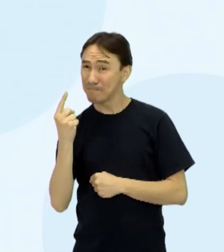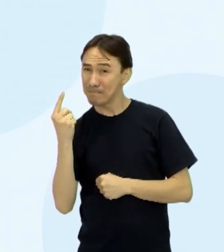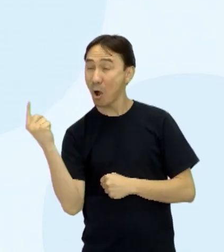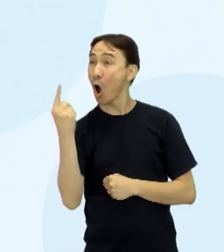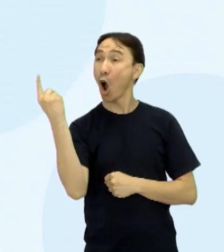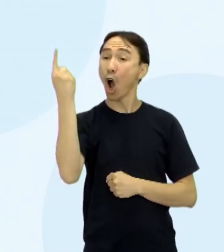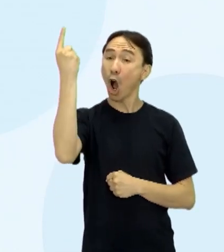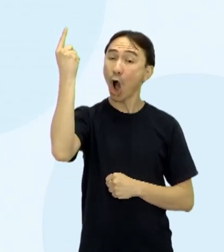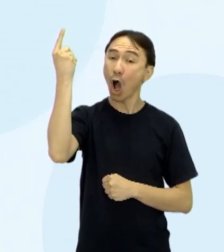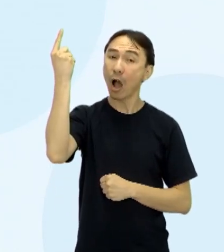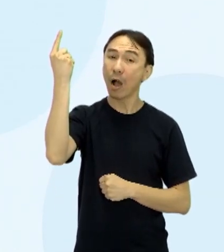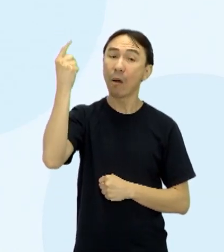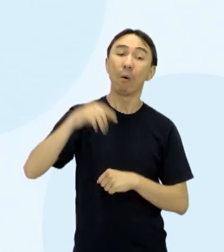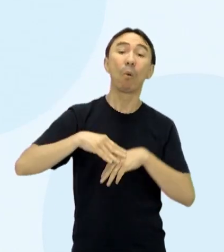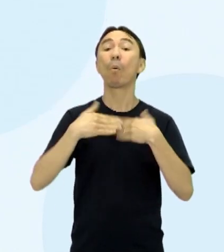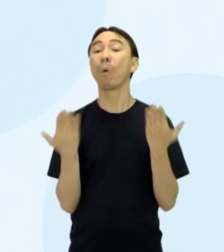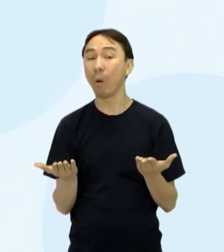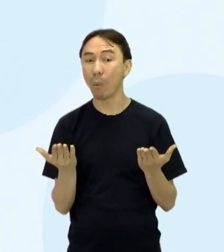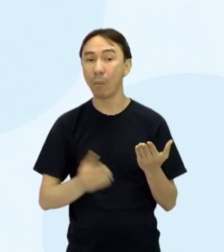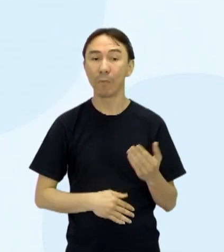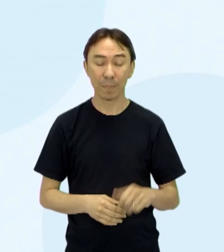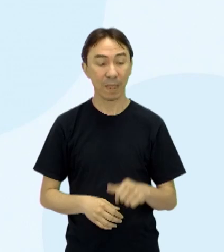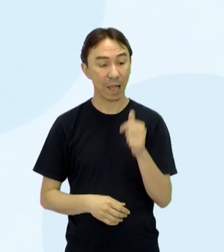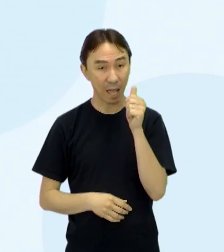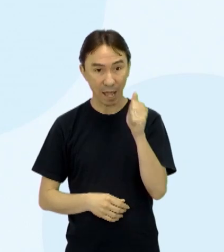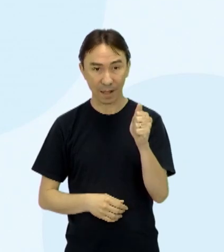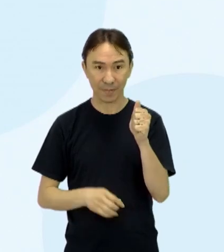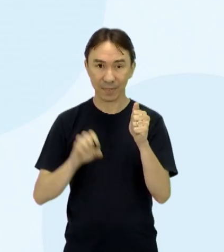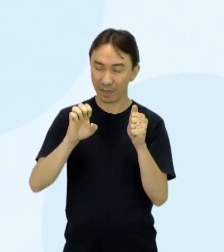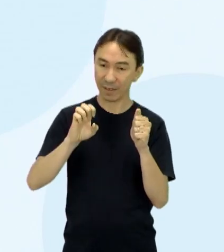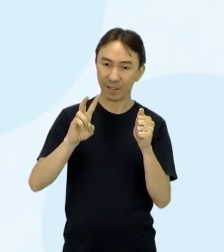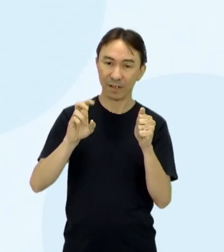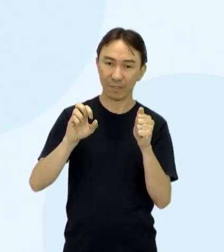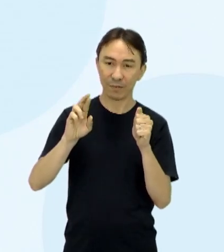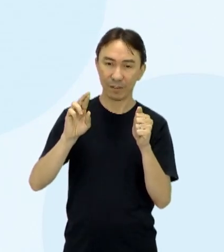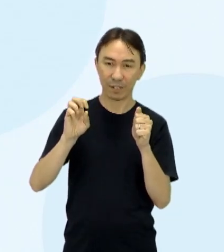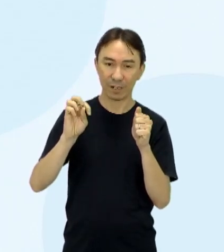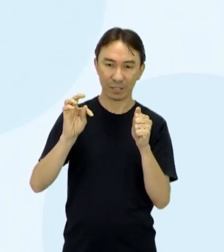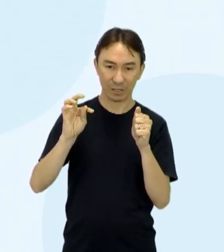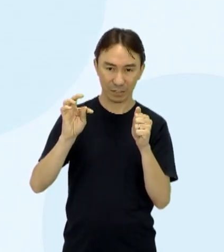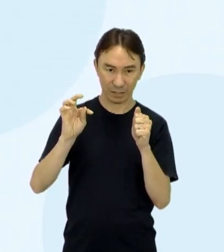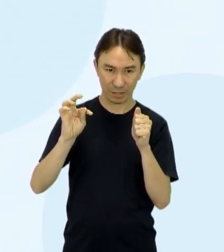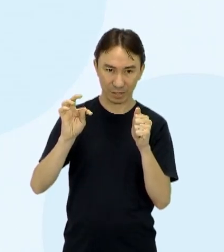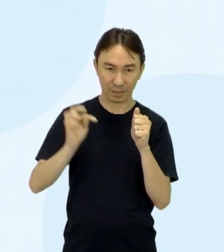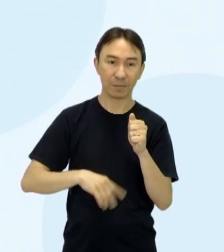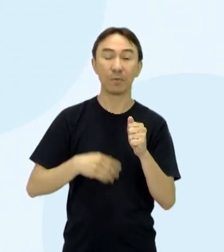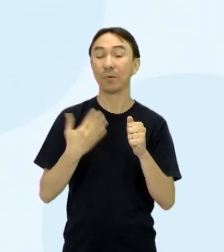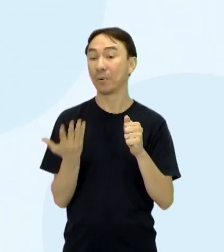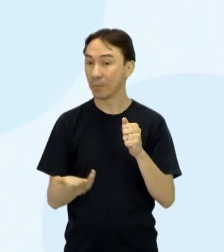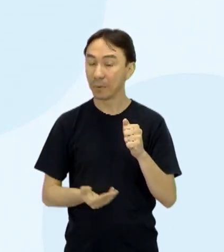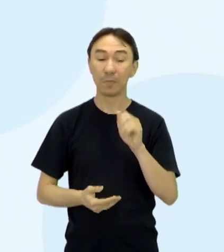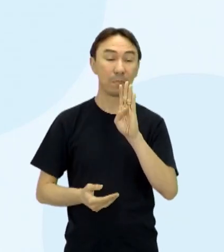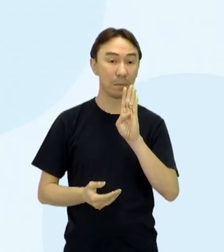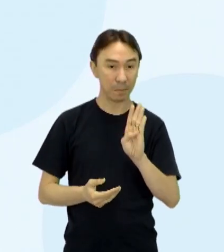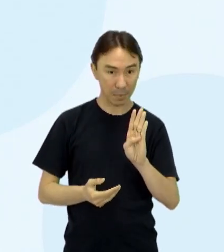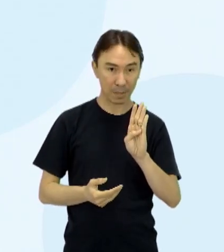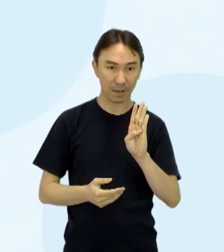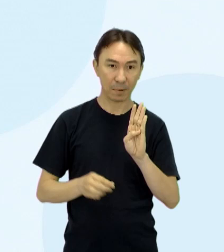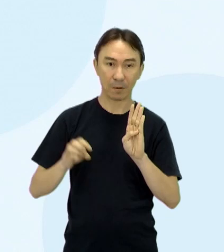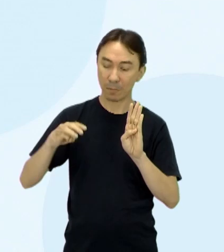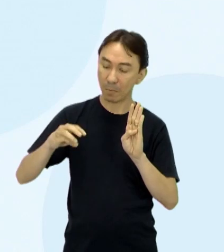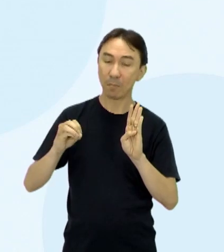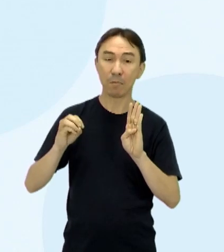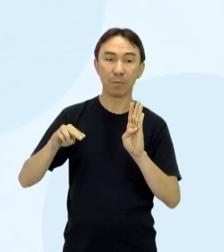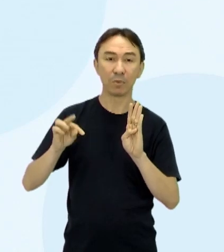da Terra? Se você acha que é a alternativa A, Everest, se você acha que é a alternativa